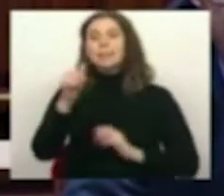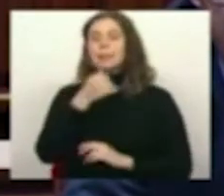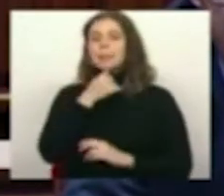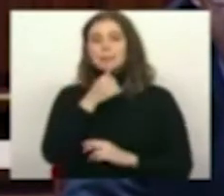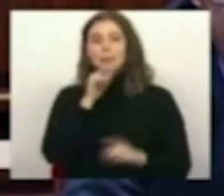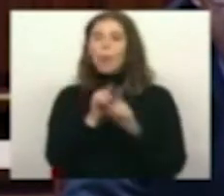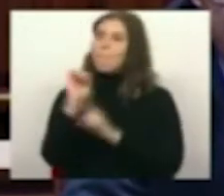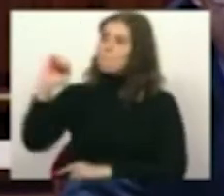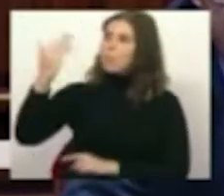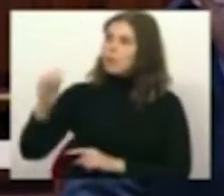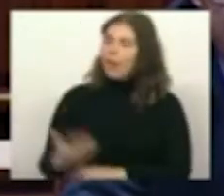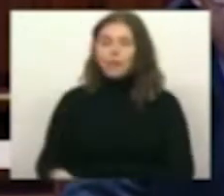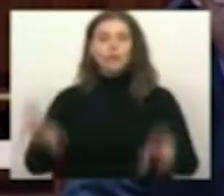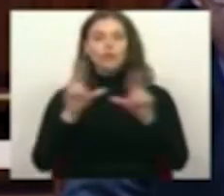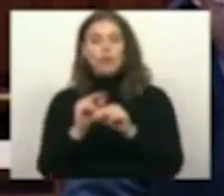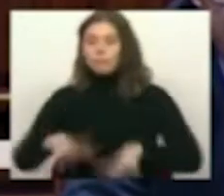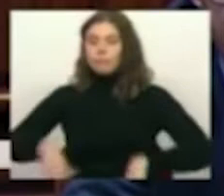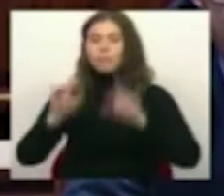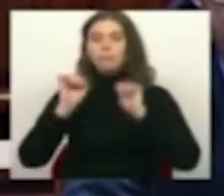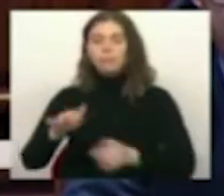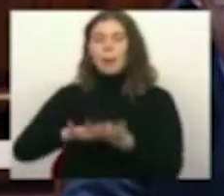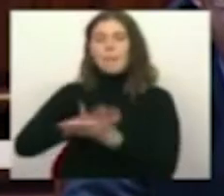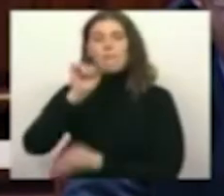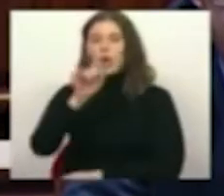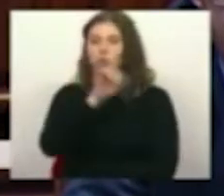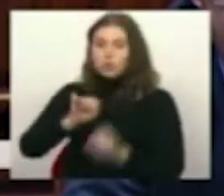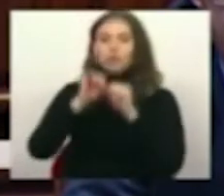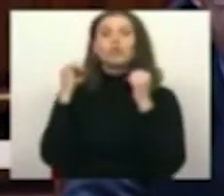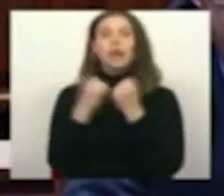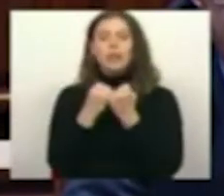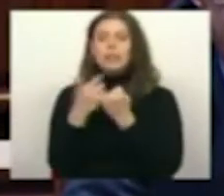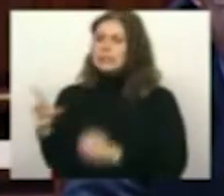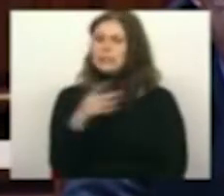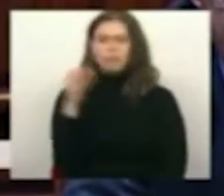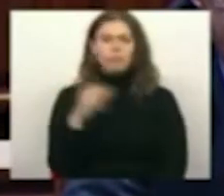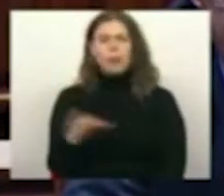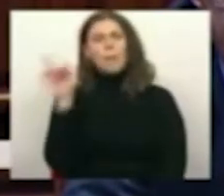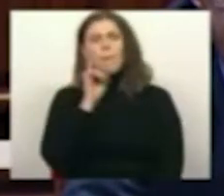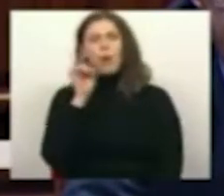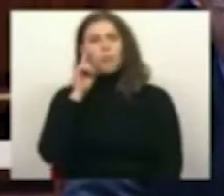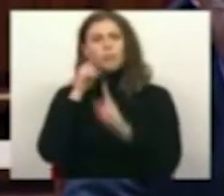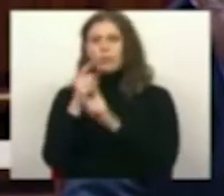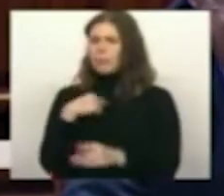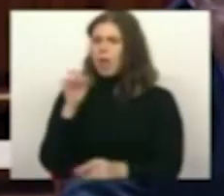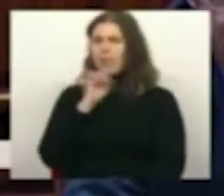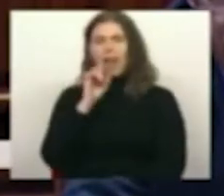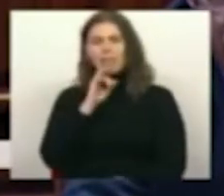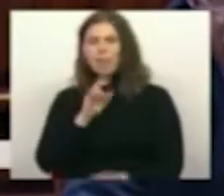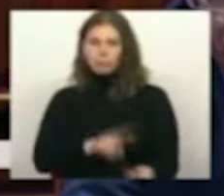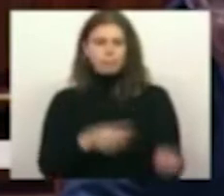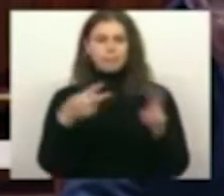Tem definido como novas prioridades o seu desenvolvimento do seu pilar social, absolutamente vital para podermos assegurar uma